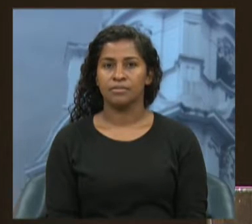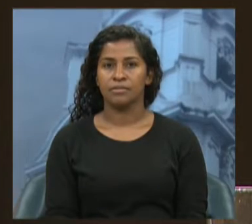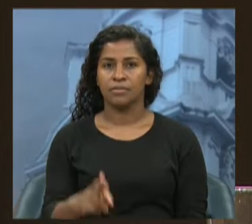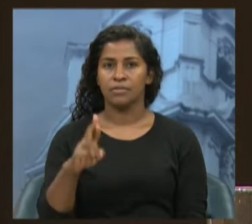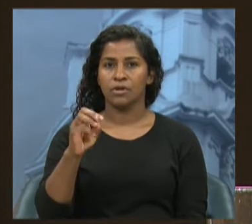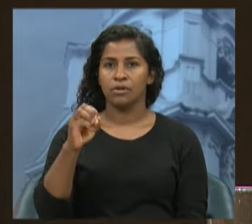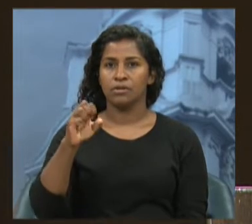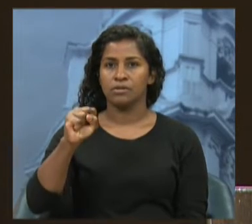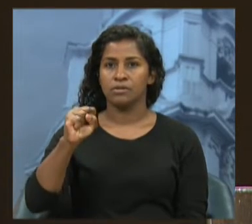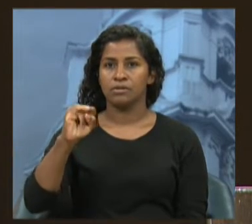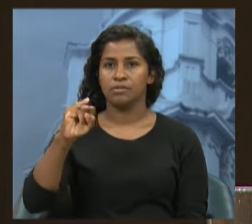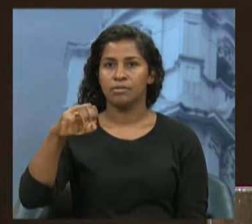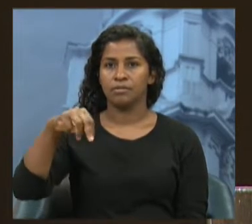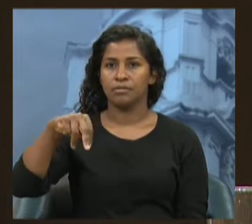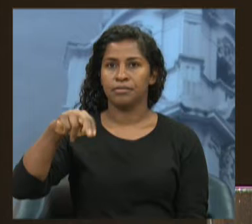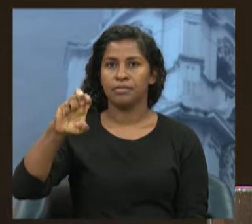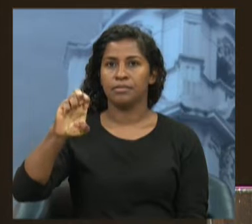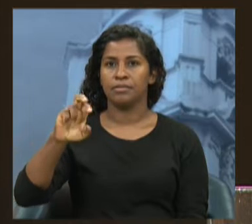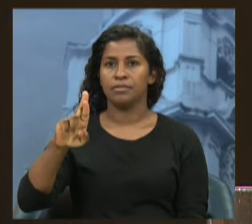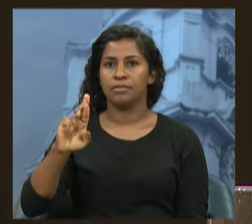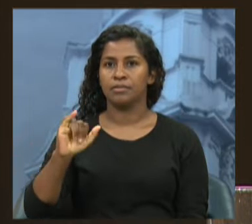Rosemary Essi.